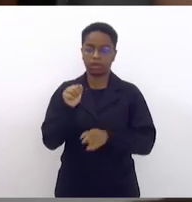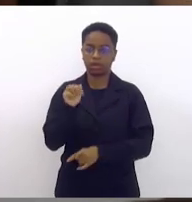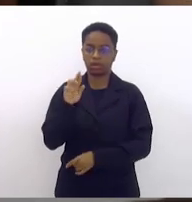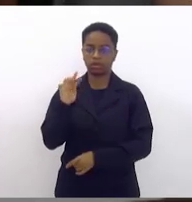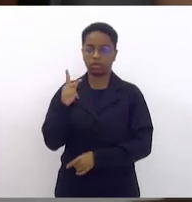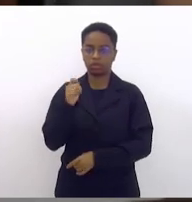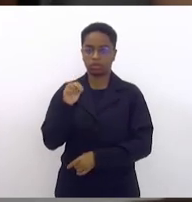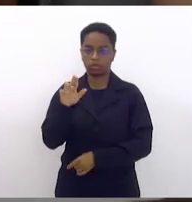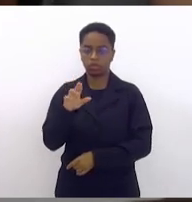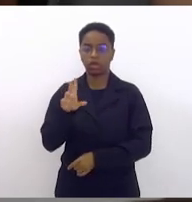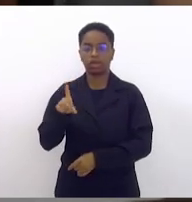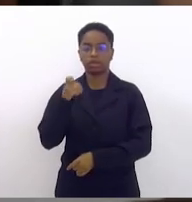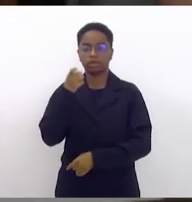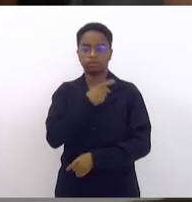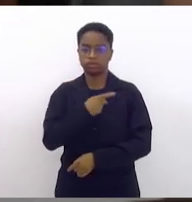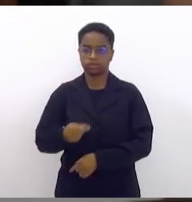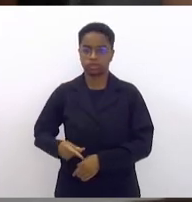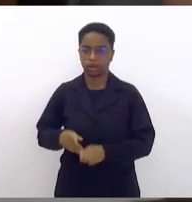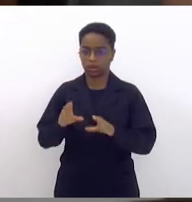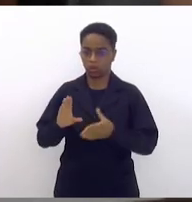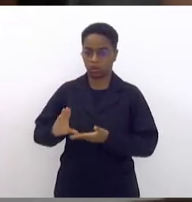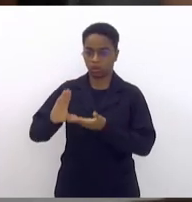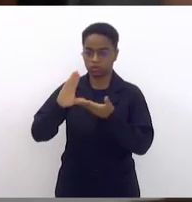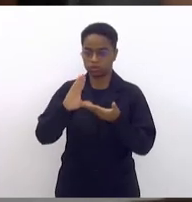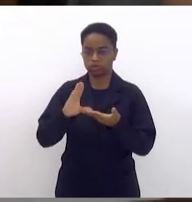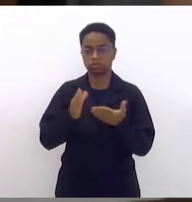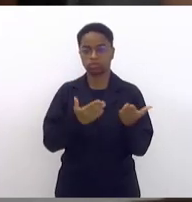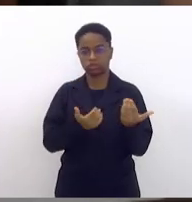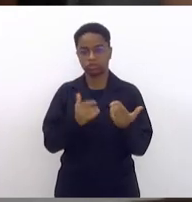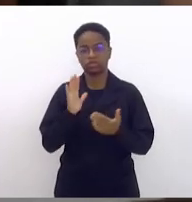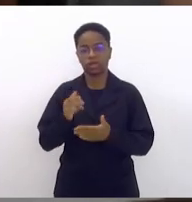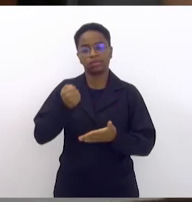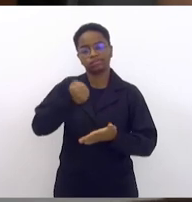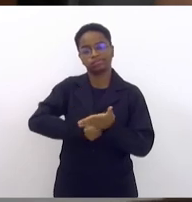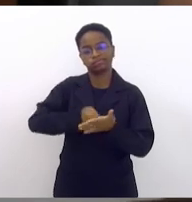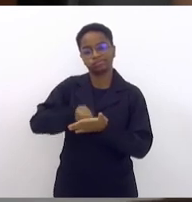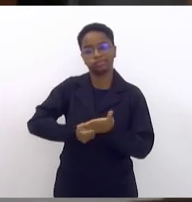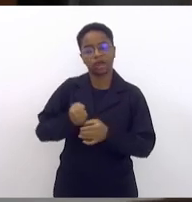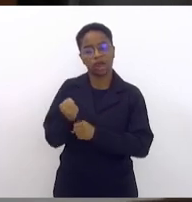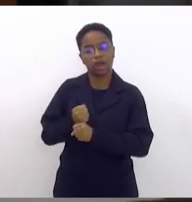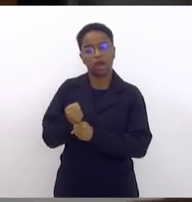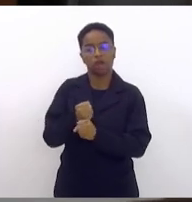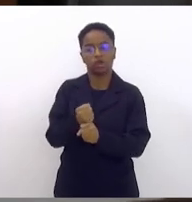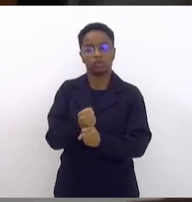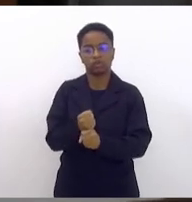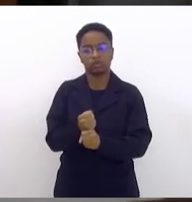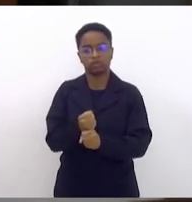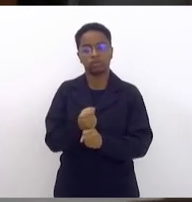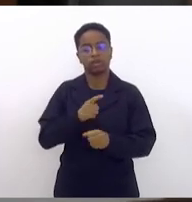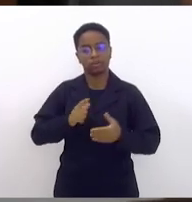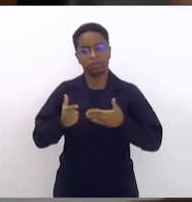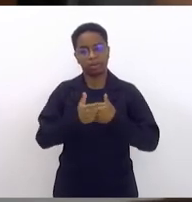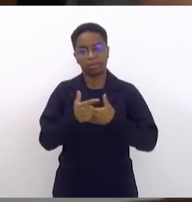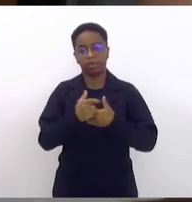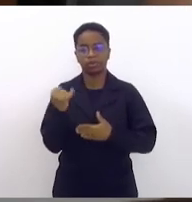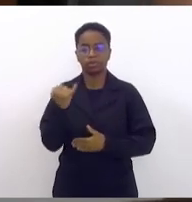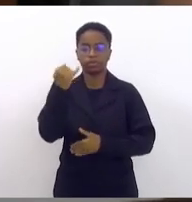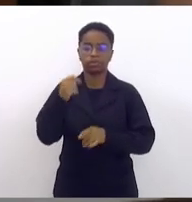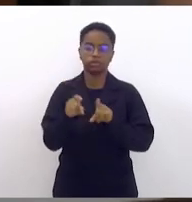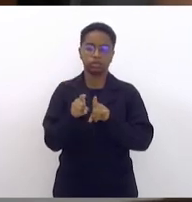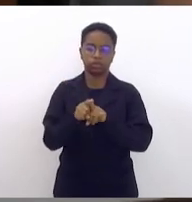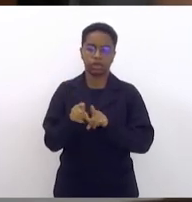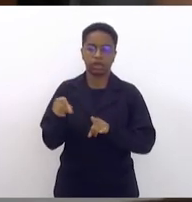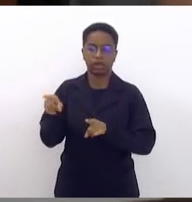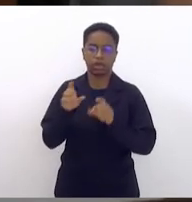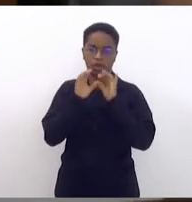foi presidente do conselho de juventude tá nessa luta há décadas teve um papel fundamental na organização da conferência